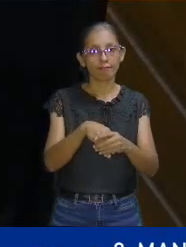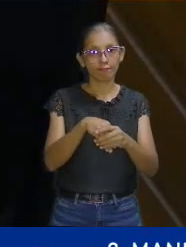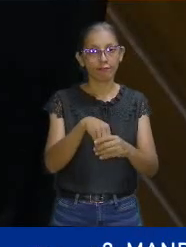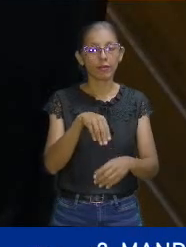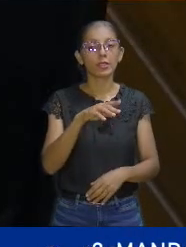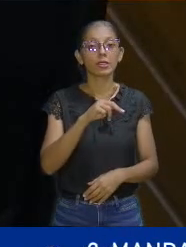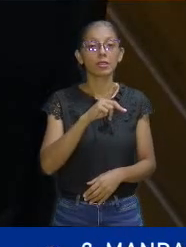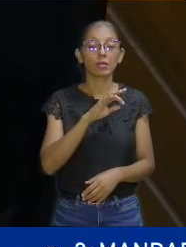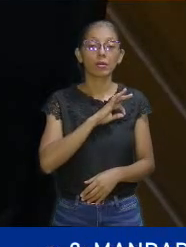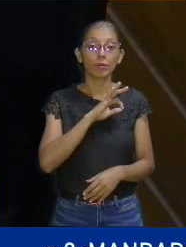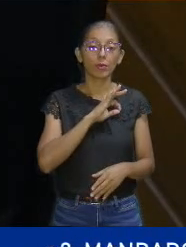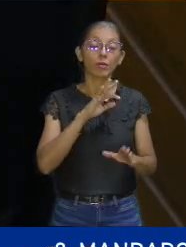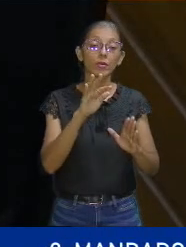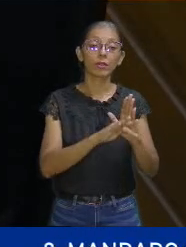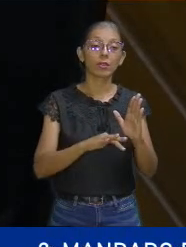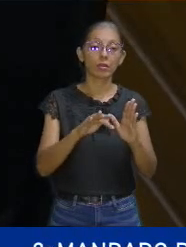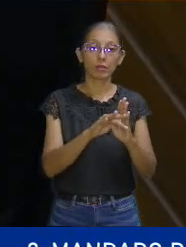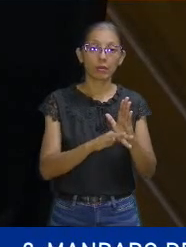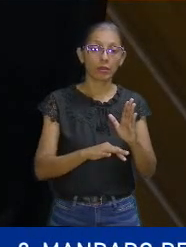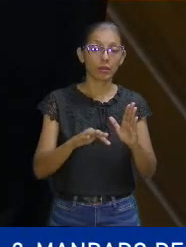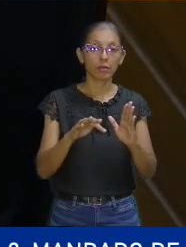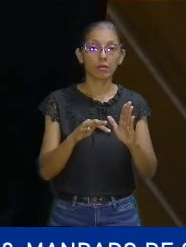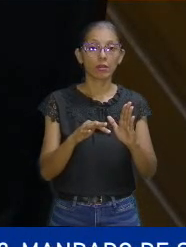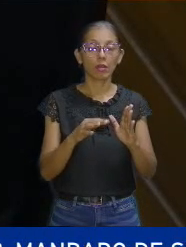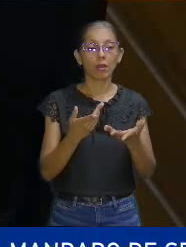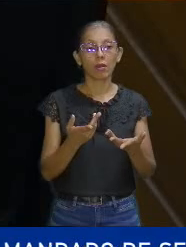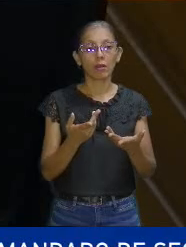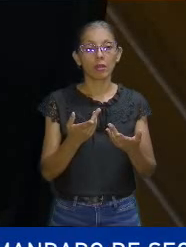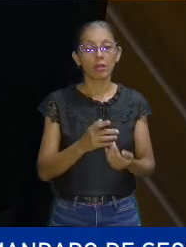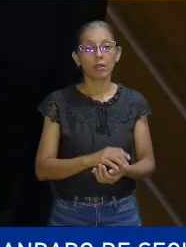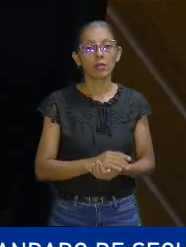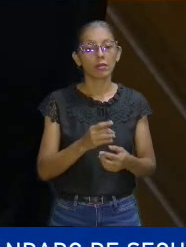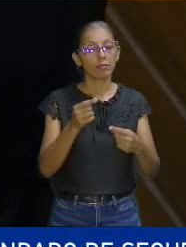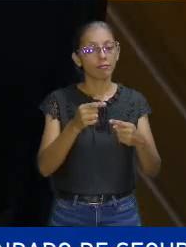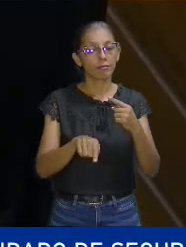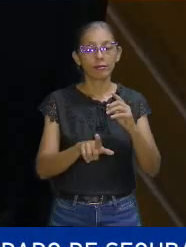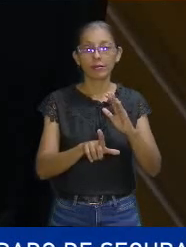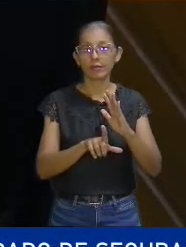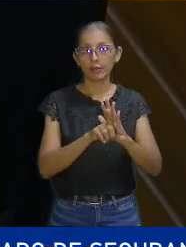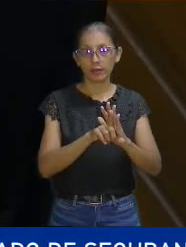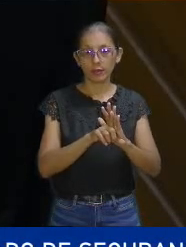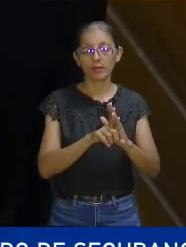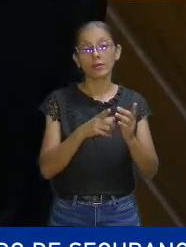constitucionais e legais, especialmente quando envolve informações de natureza administrativa,